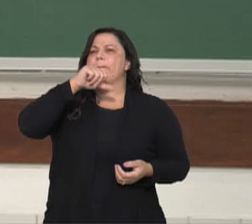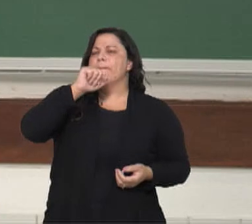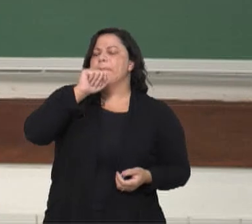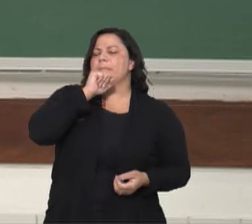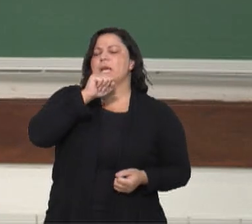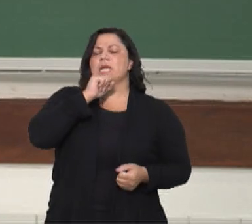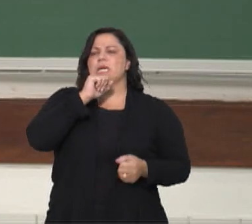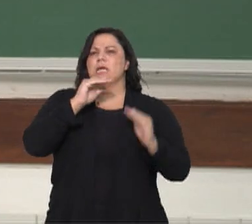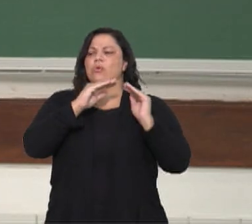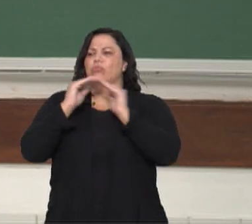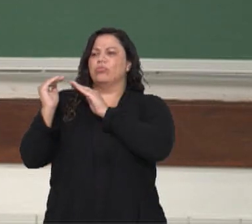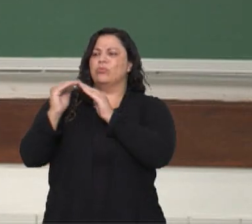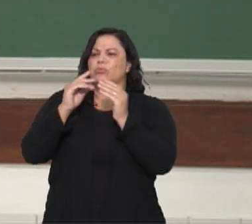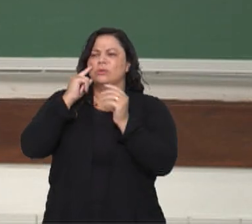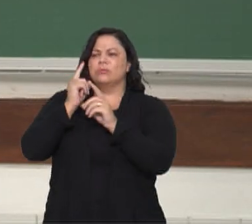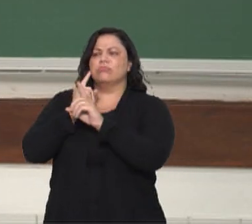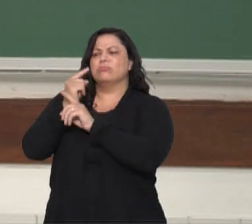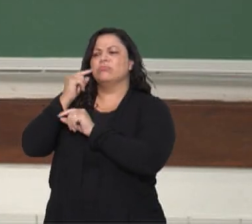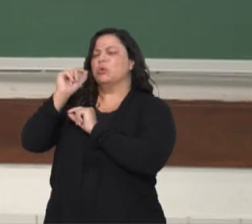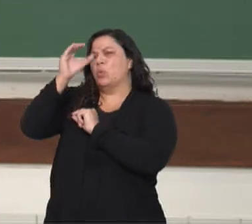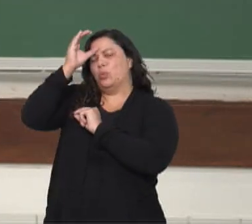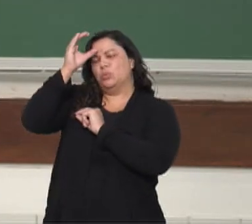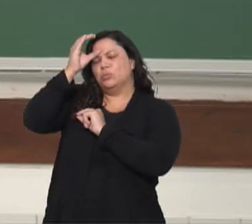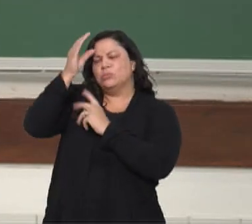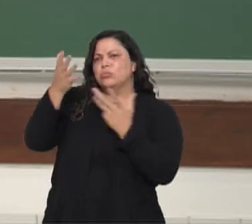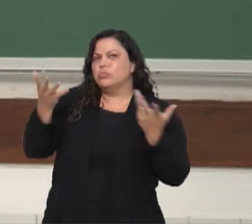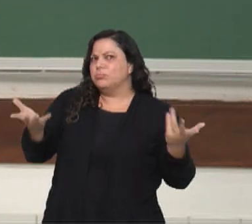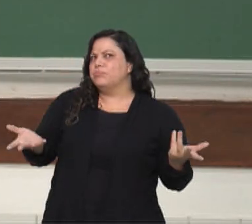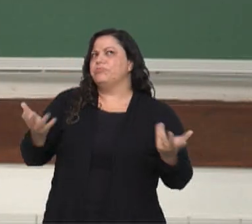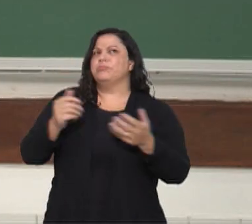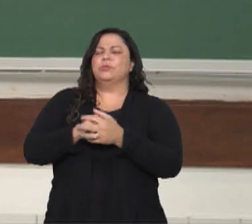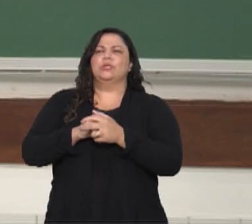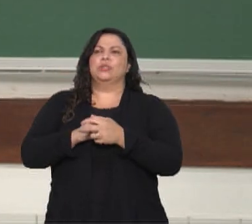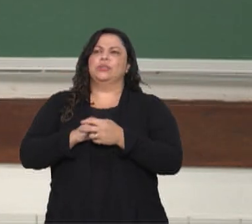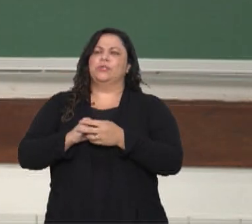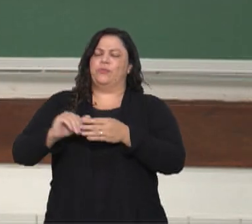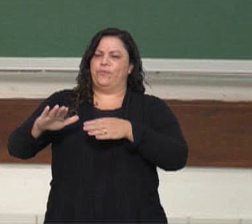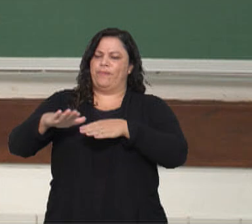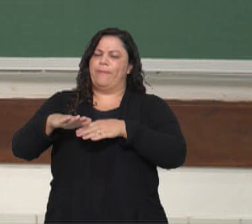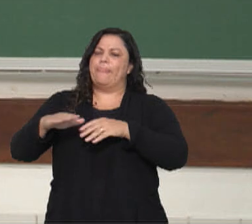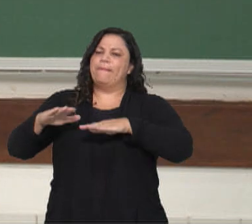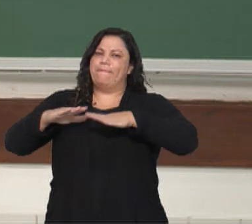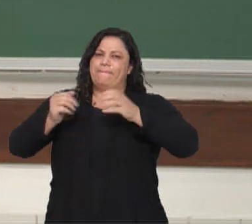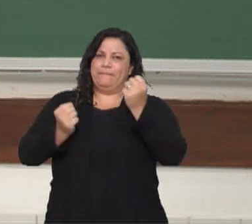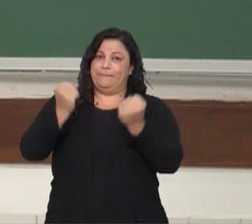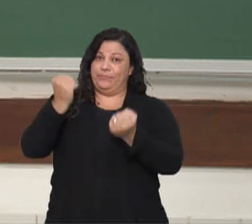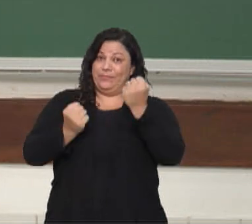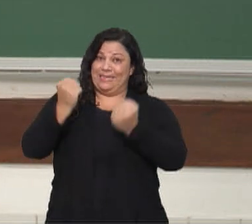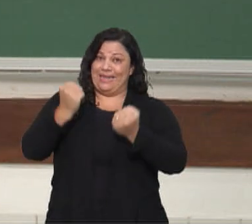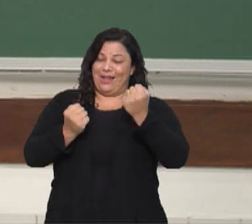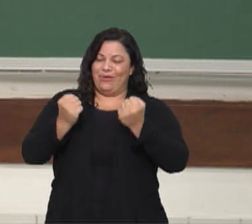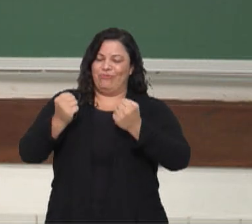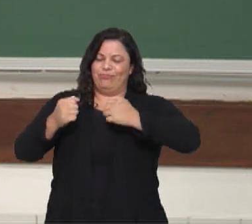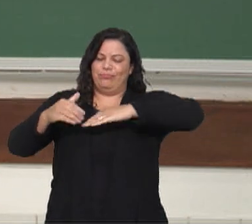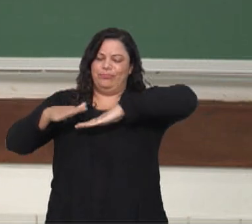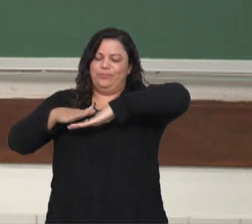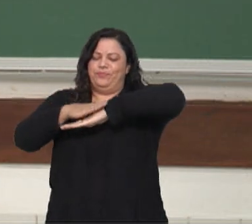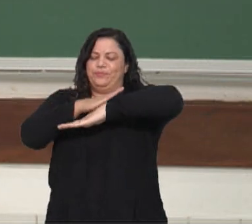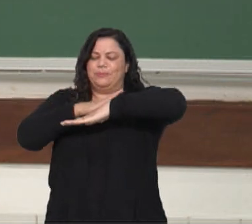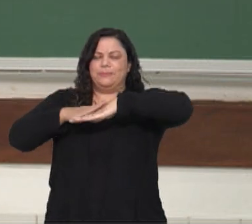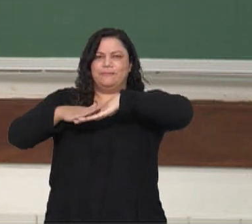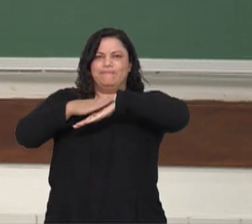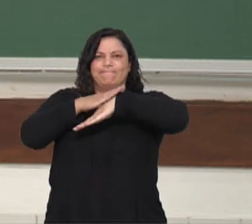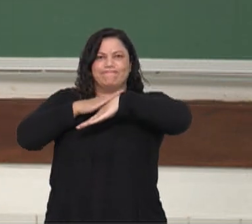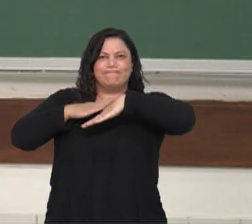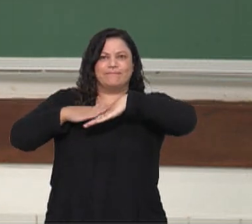ou o vizinho, você encontra ali, ou o tio ali do lavacar, ele vai polir a cera do carro para dar o brilho, ele vai